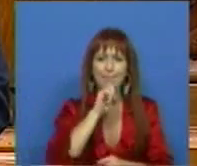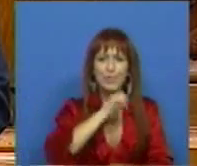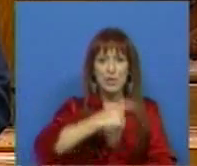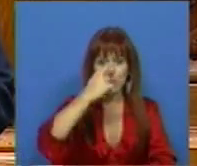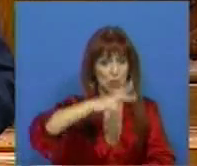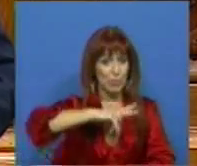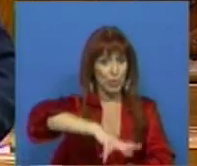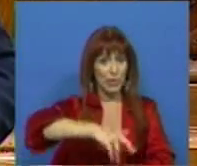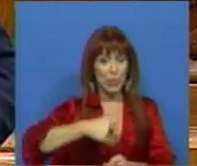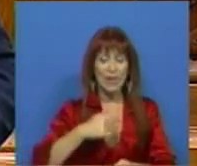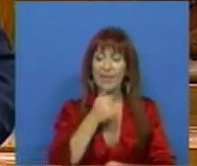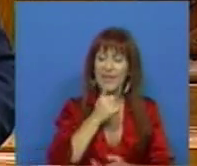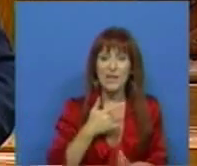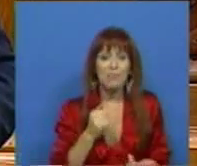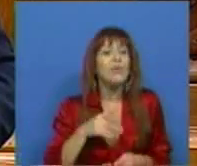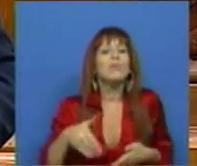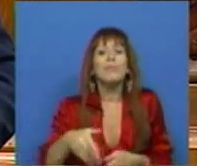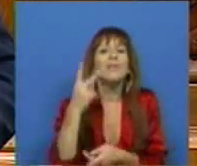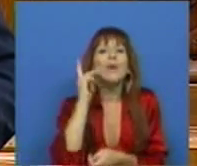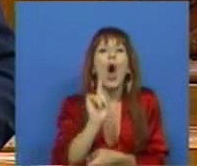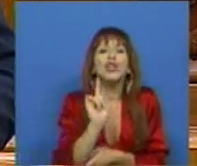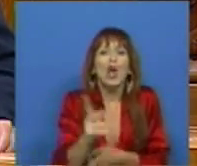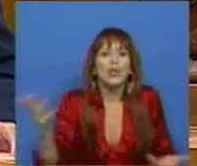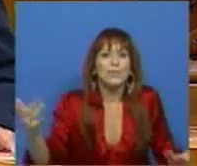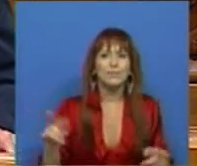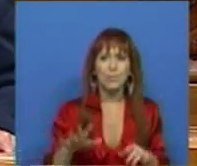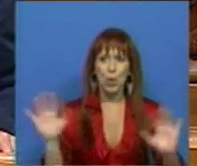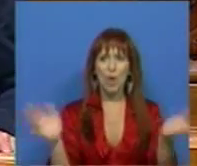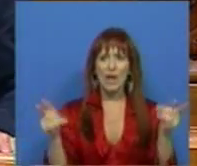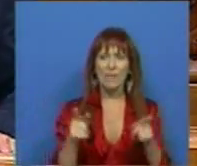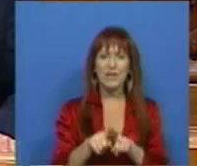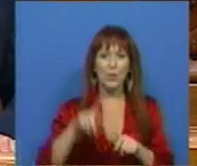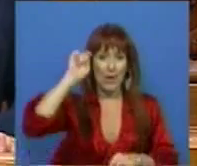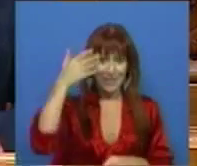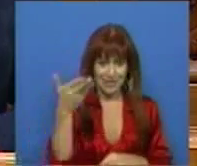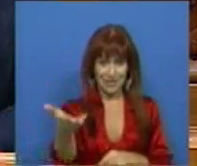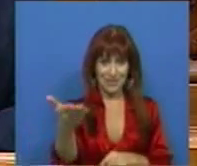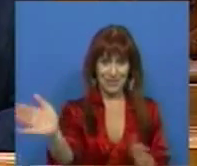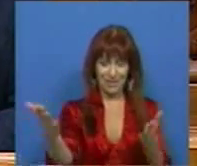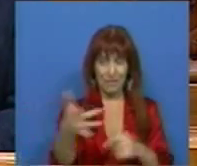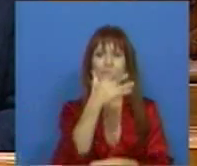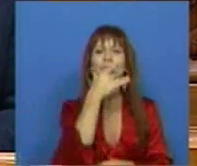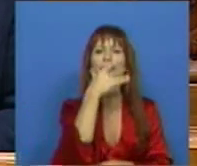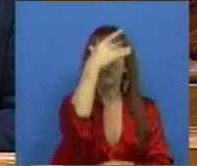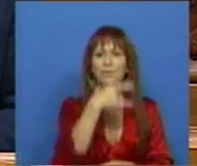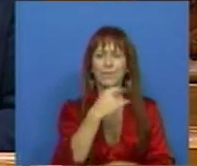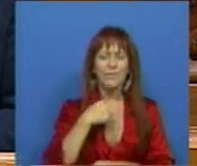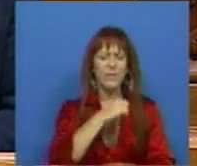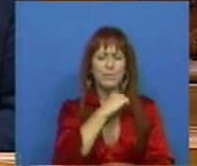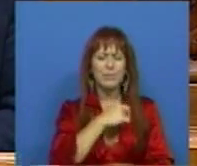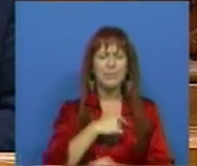dos portugueses decidirem sobre o seu destino. Ao agitar o espectro de uma crise, Cavaco Silva